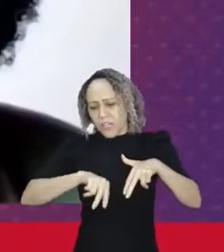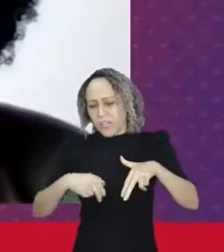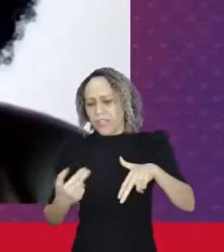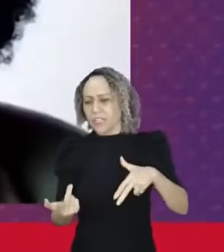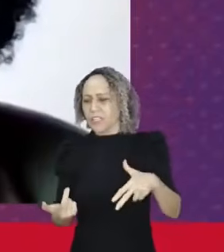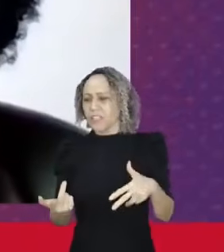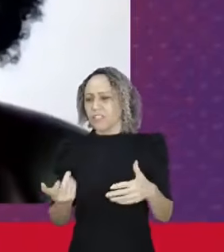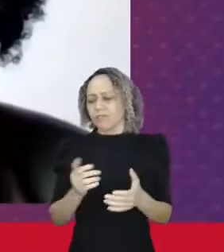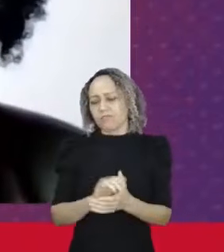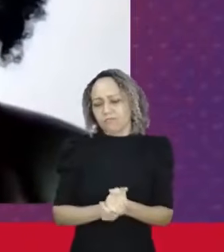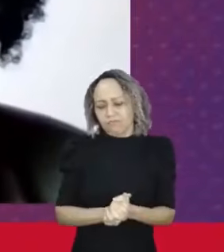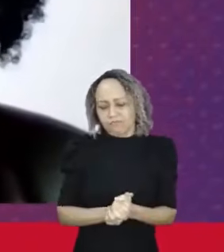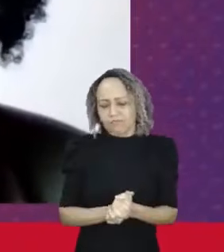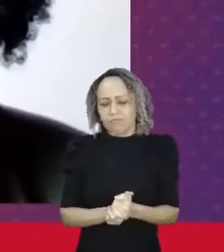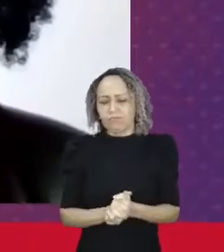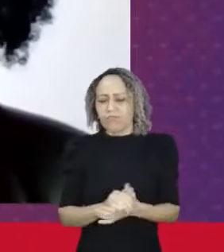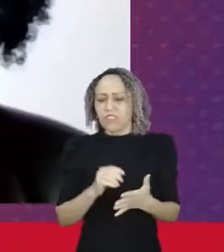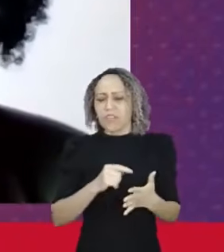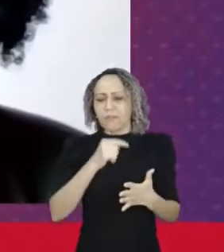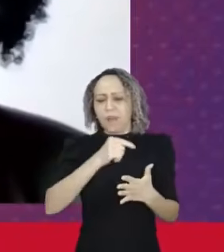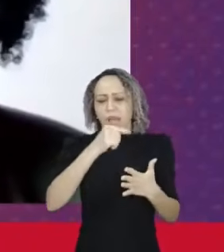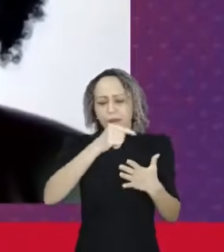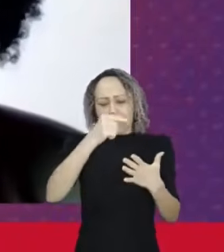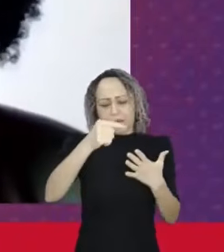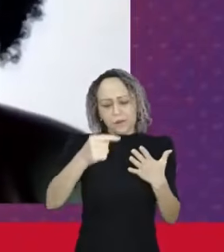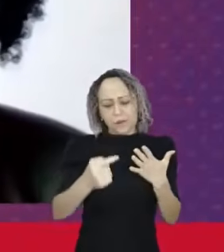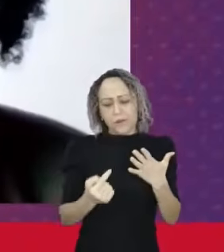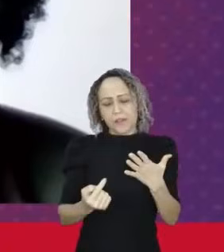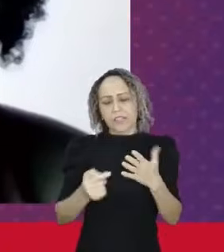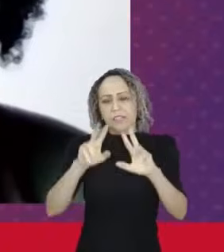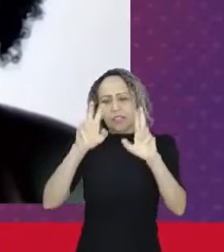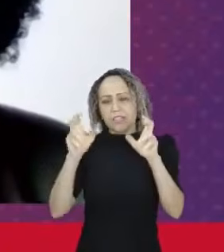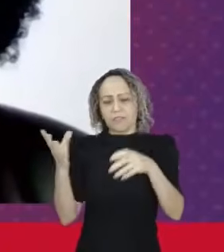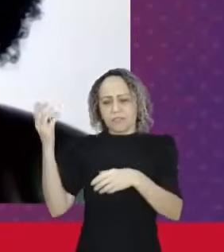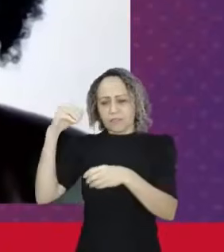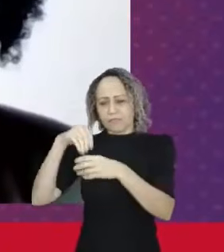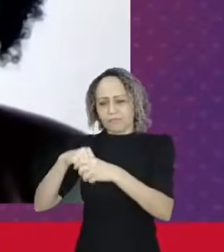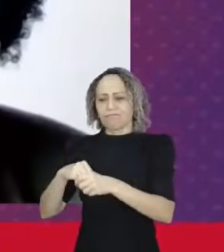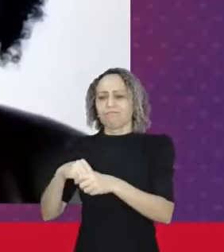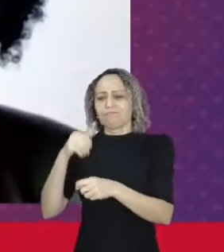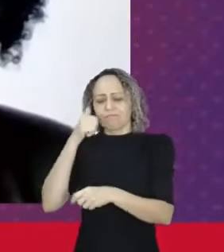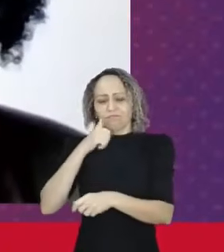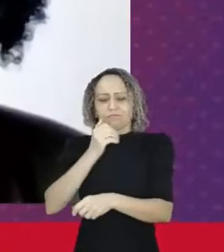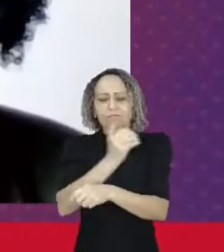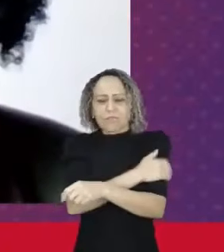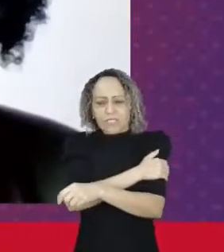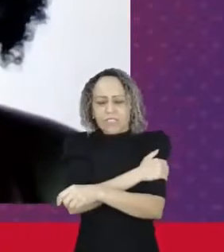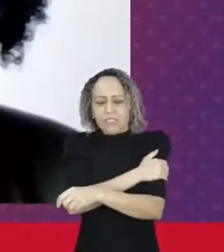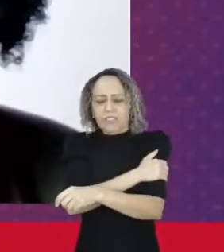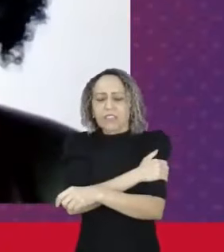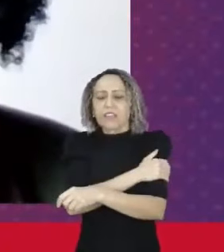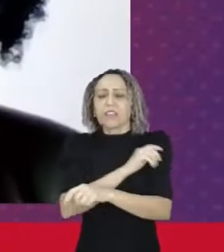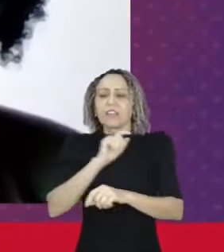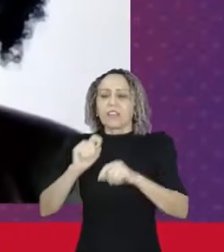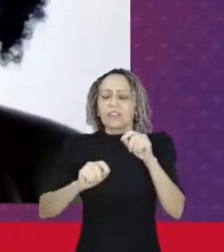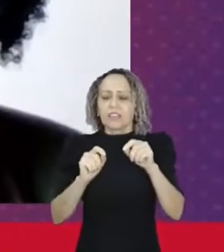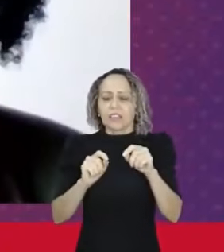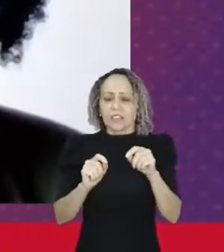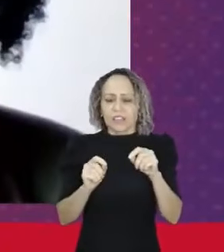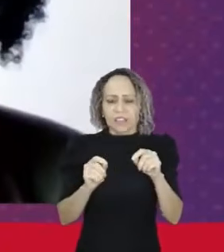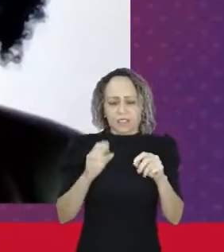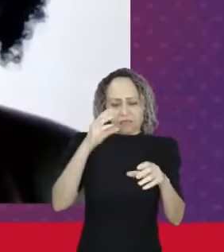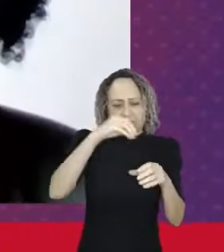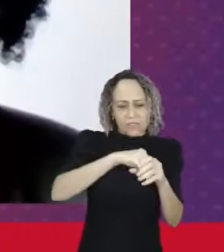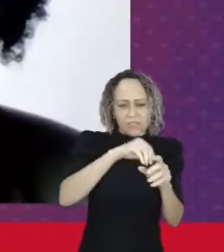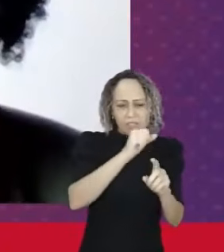são pautas introduzidas pelo feminismo, não é? E que acabam sendo incorporadas pelo conjunto social,